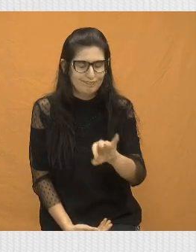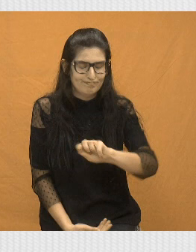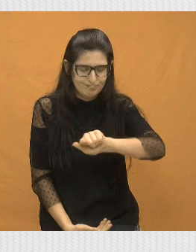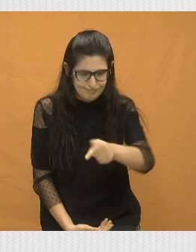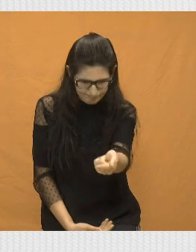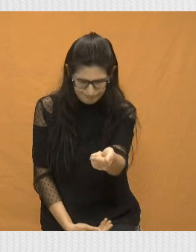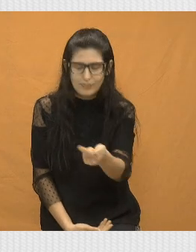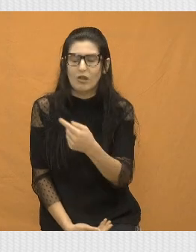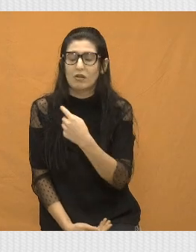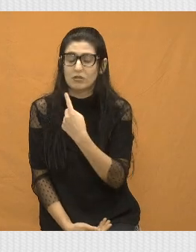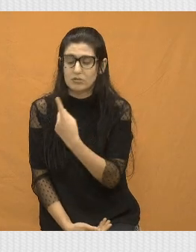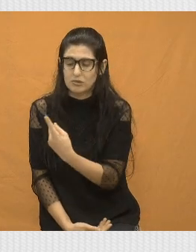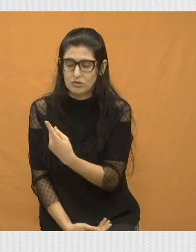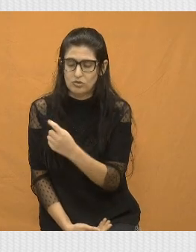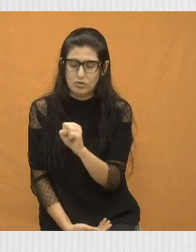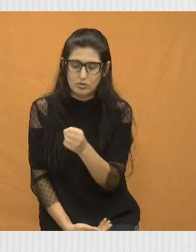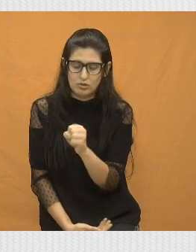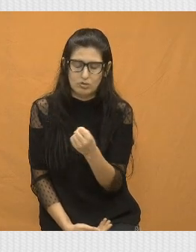597.182.